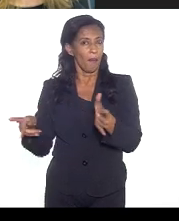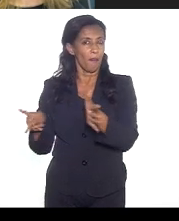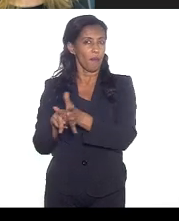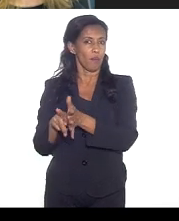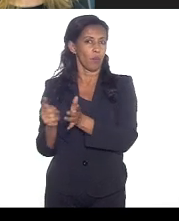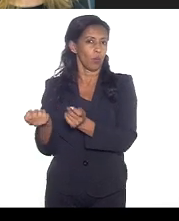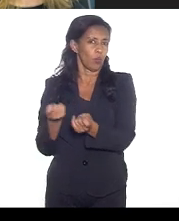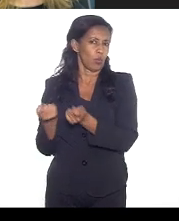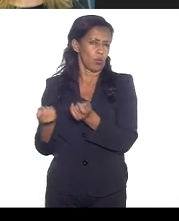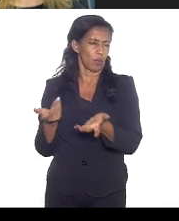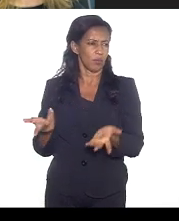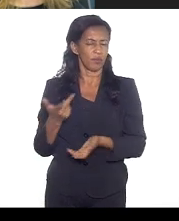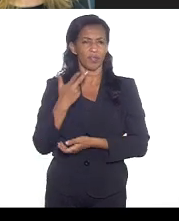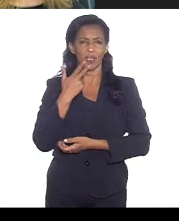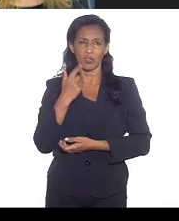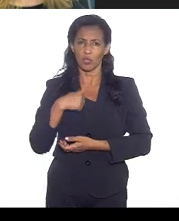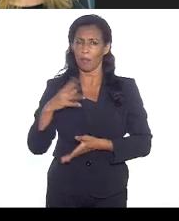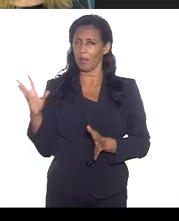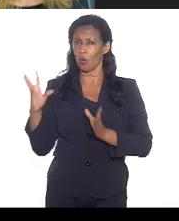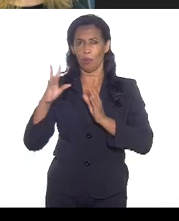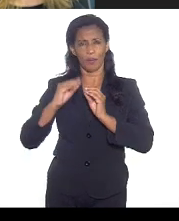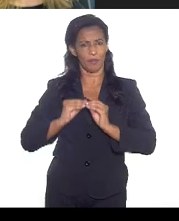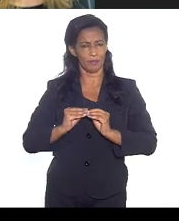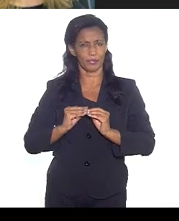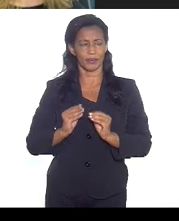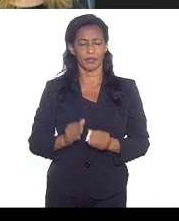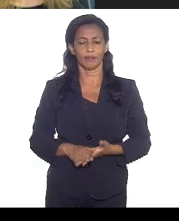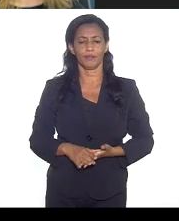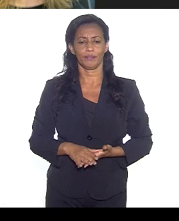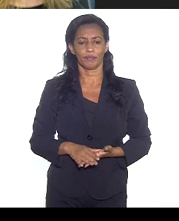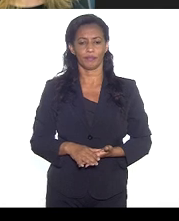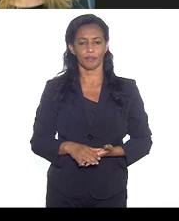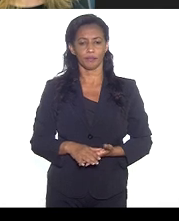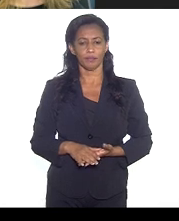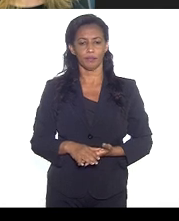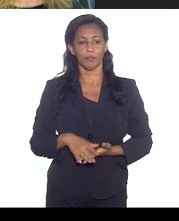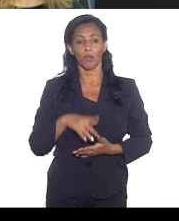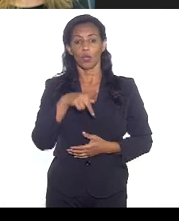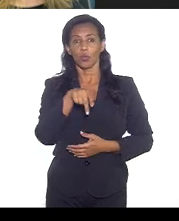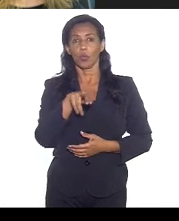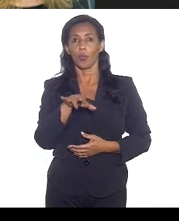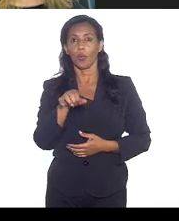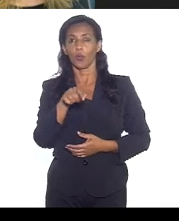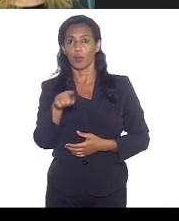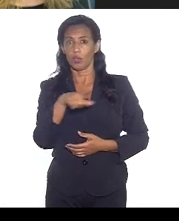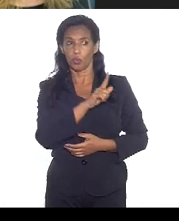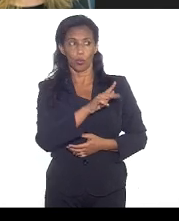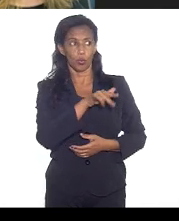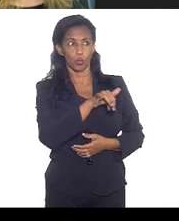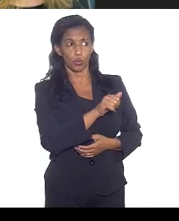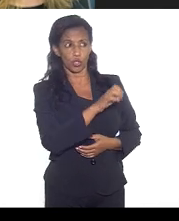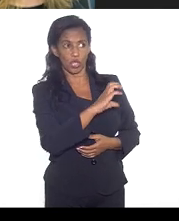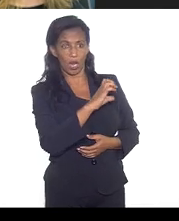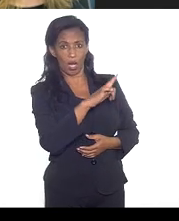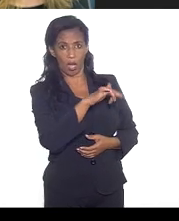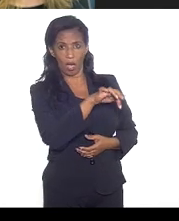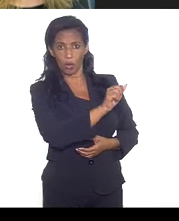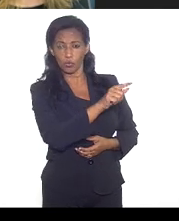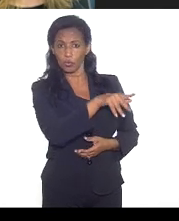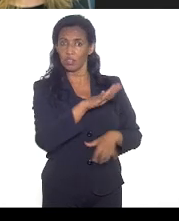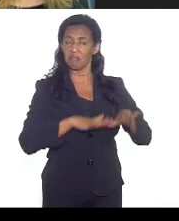aqui fica aqui uma sugestão, só para complementar a posição do procurador Luiz Cláudio, que